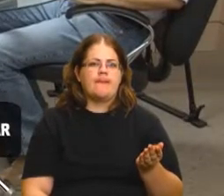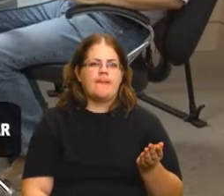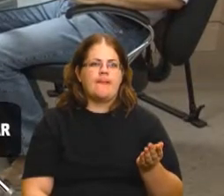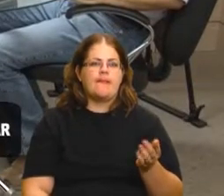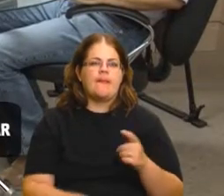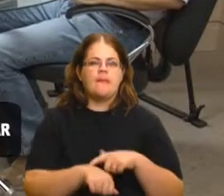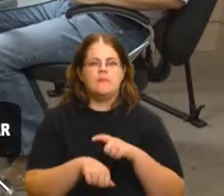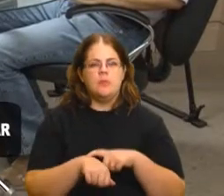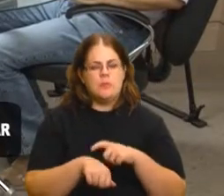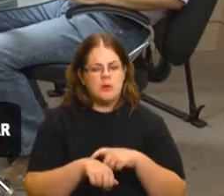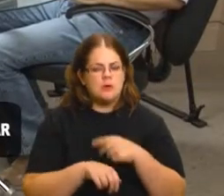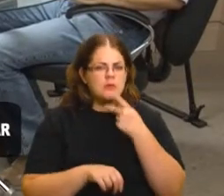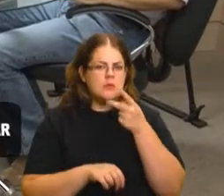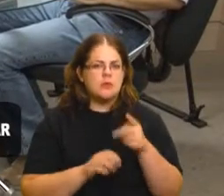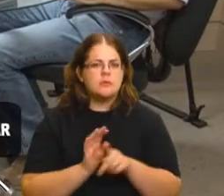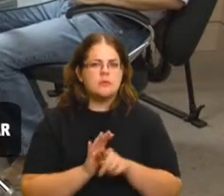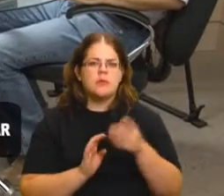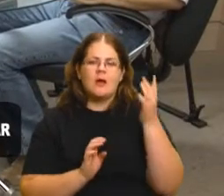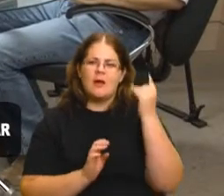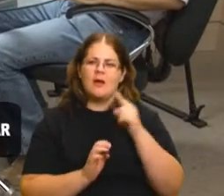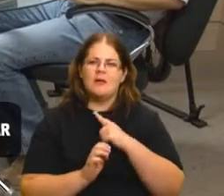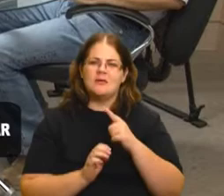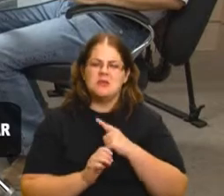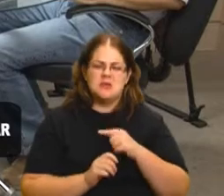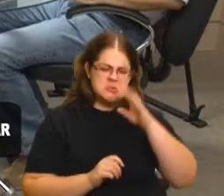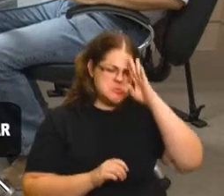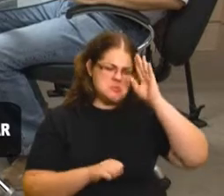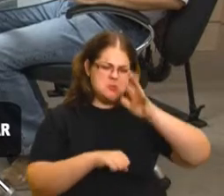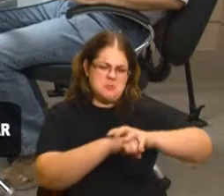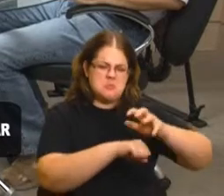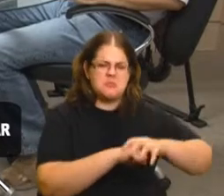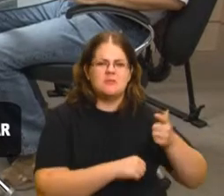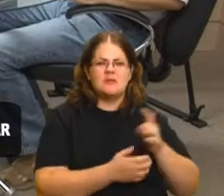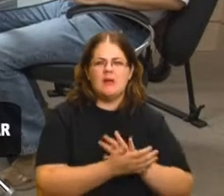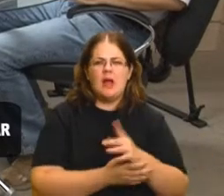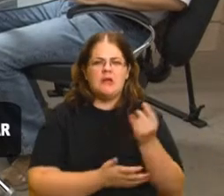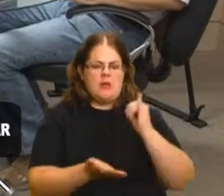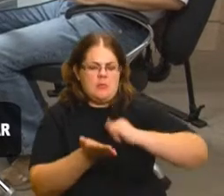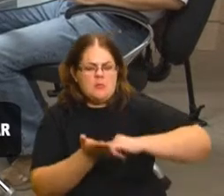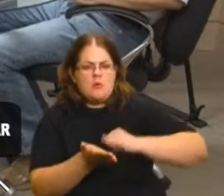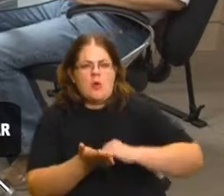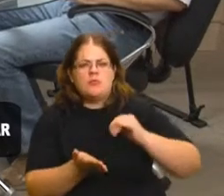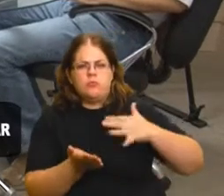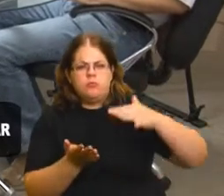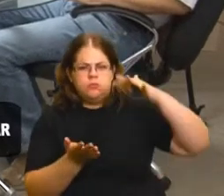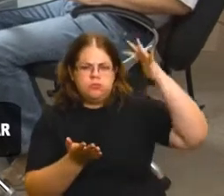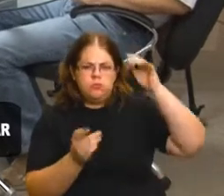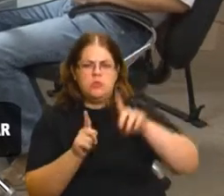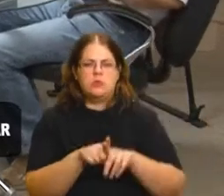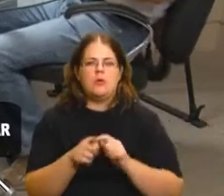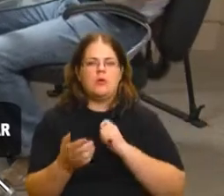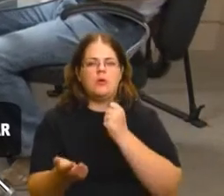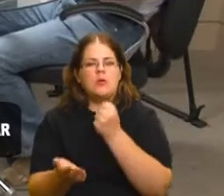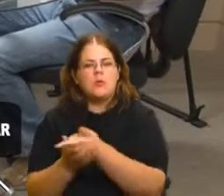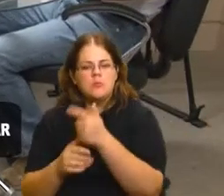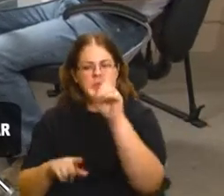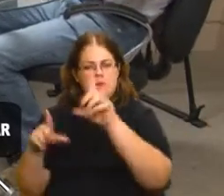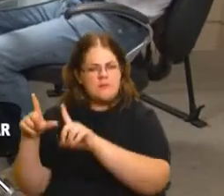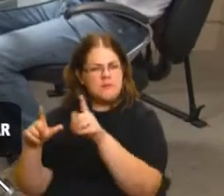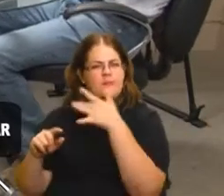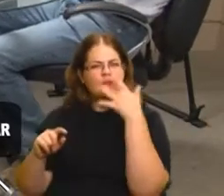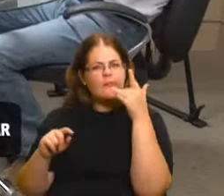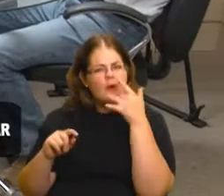Né? Tanto que a população chegou durante muito tempo dizendo assim, na época da ditadura militar não tinha inflação, não conseguia comprar um televisor em 12, 24 vezes.